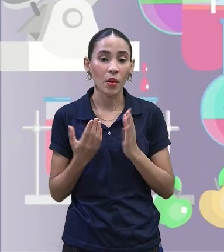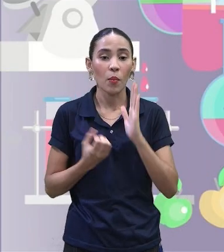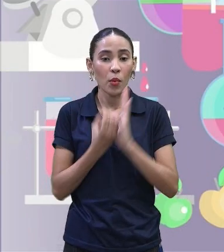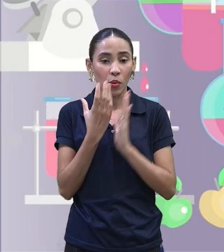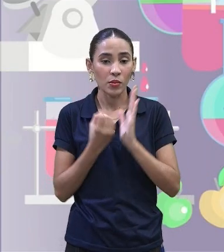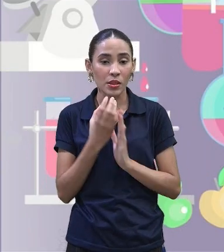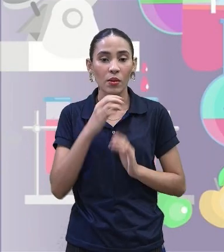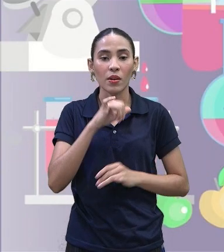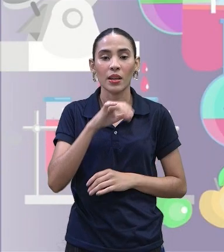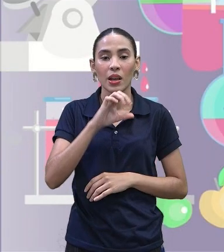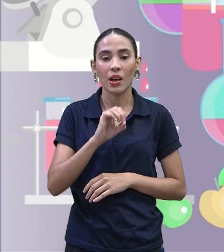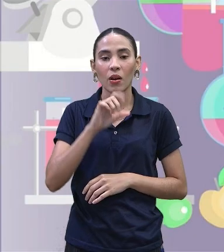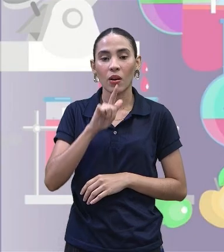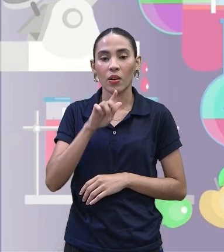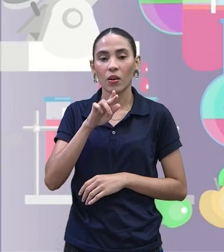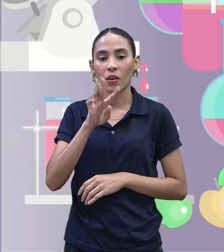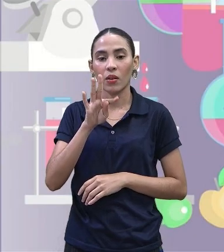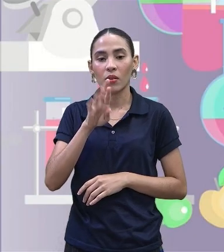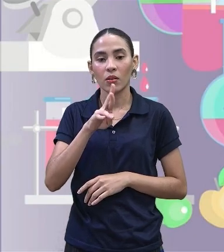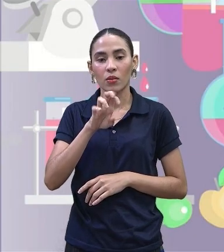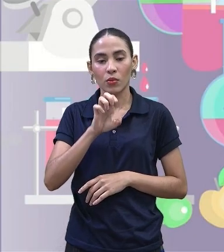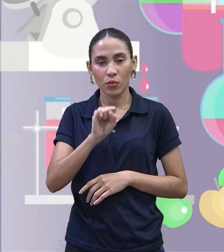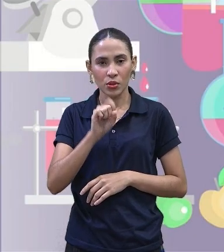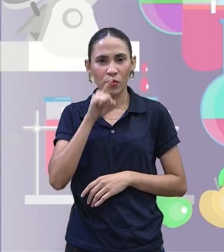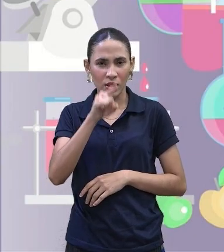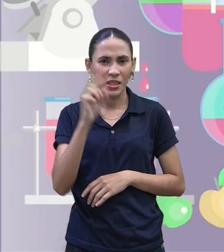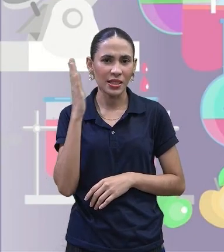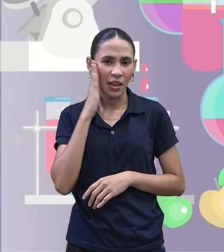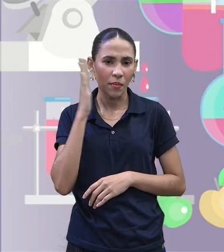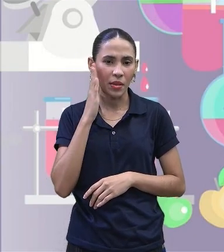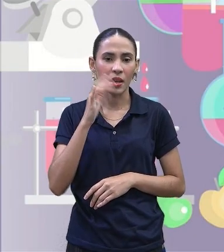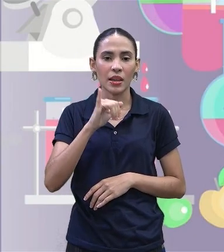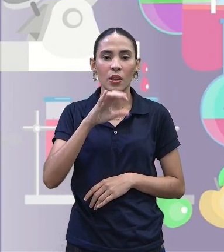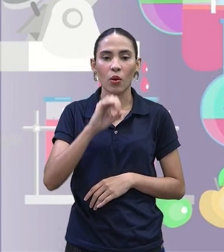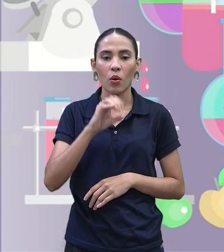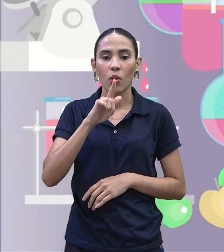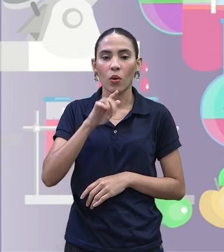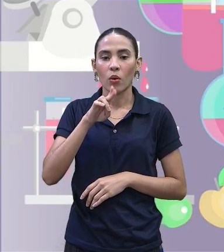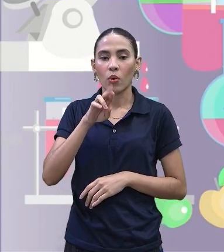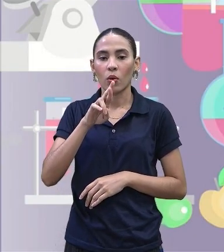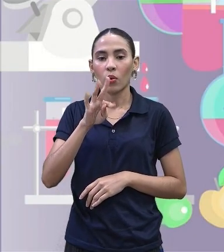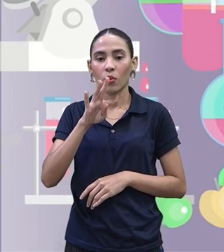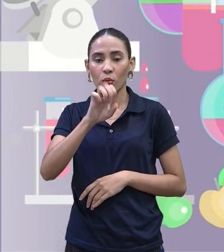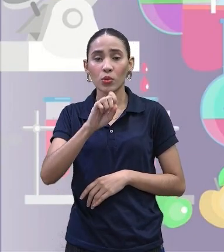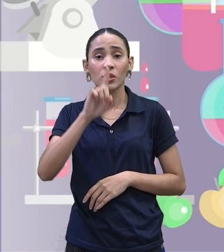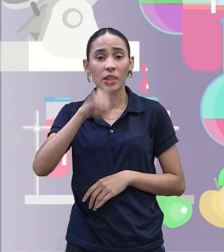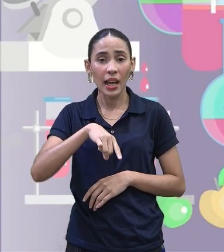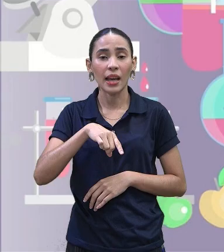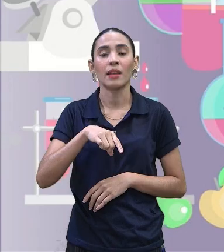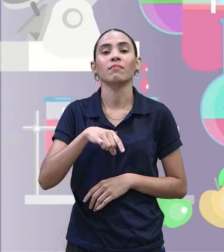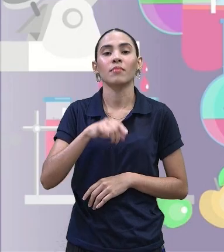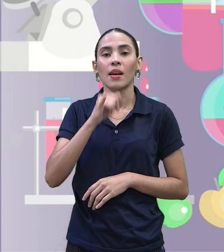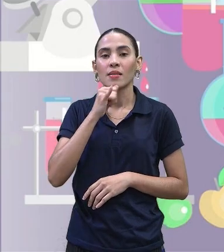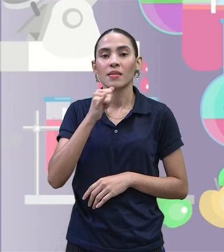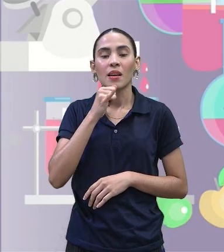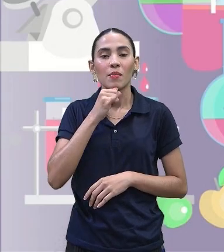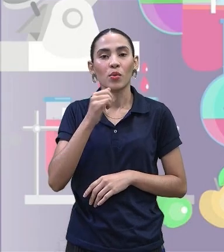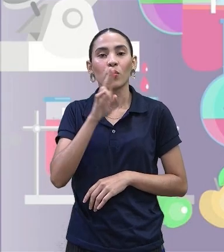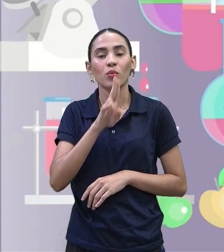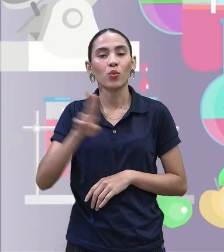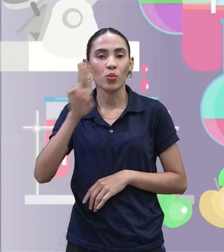de iogurtes. Sabiam, então, que o iogurte ele é o resultado de biotecnologia? Pois a